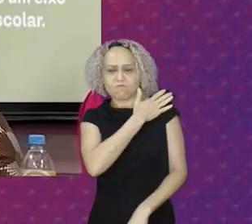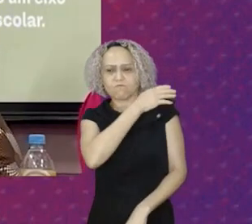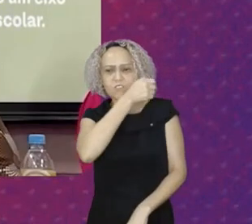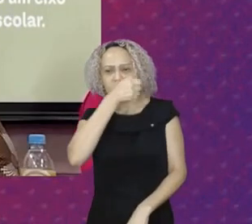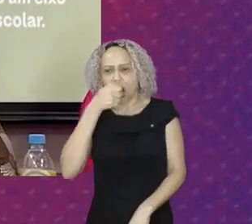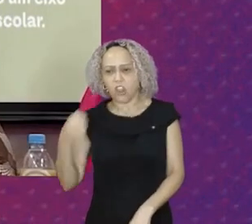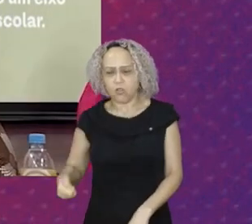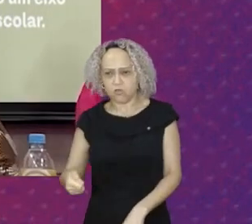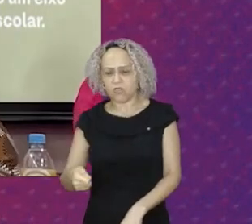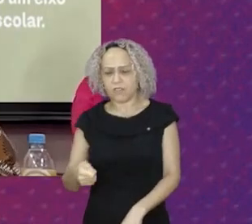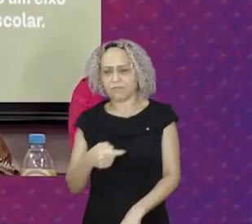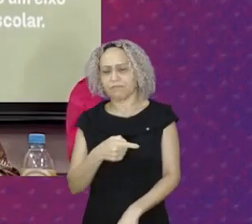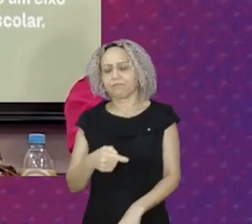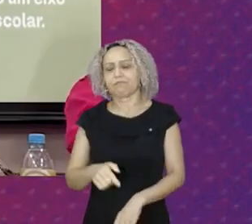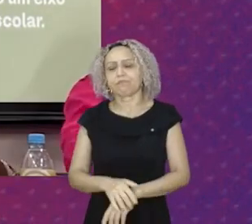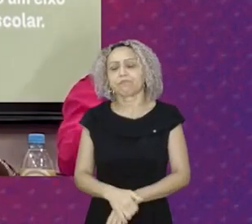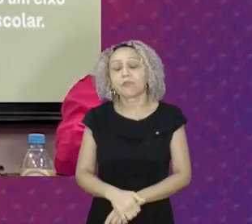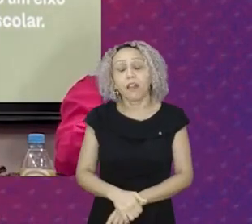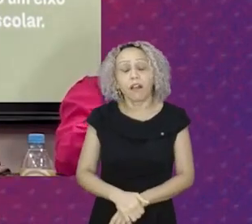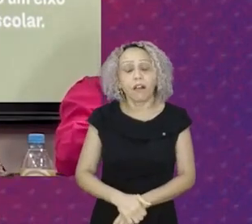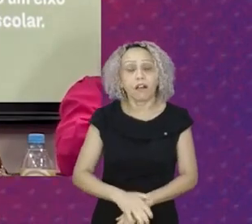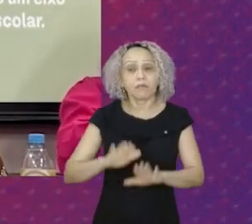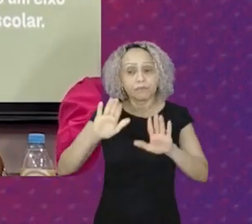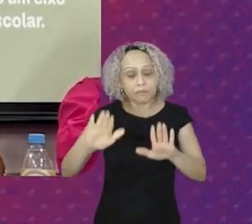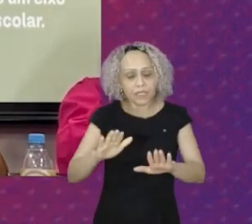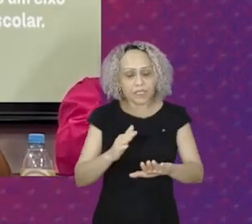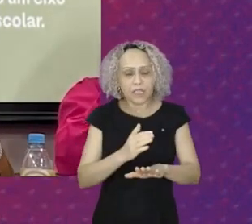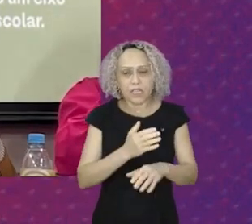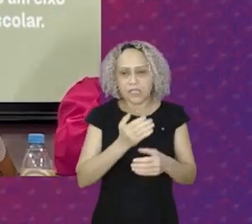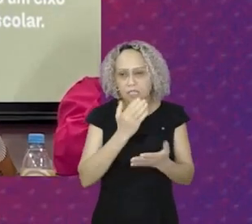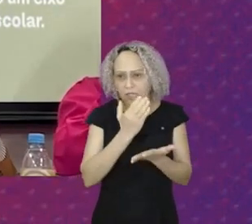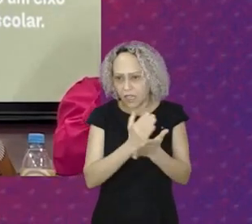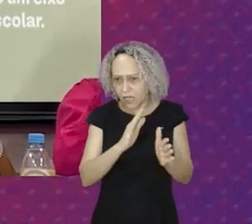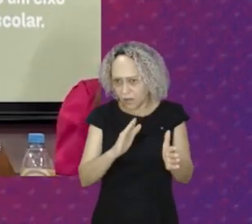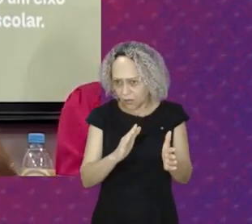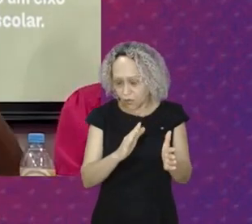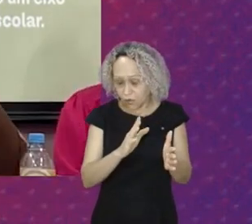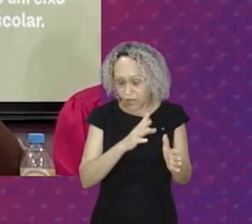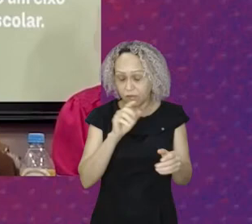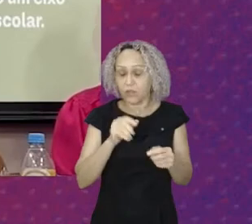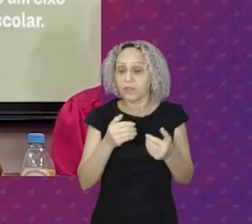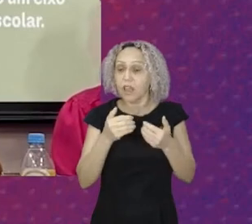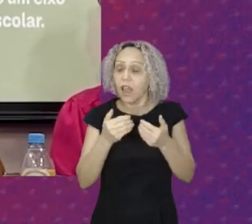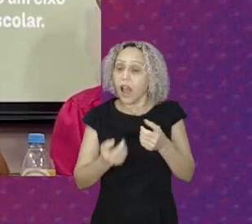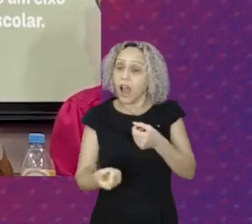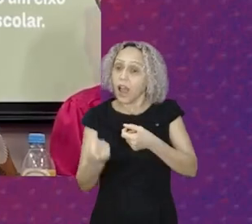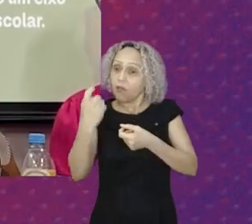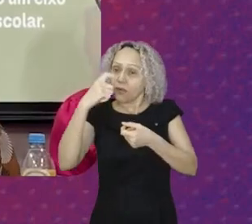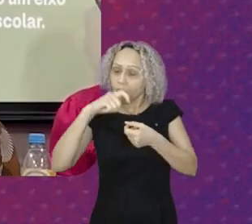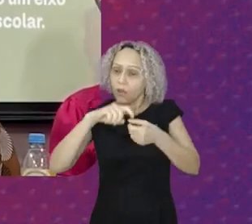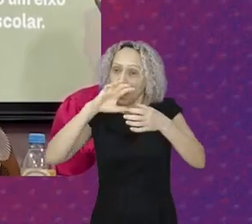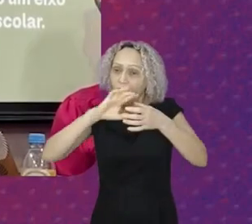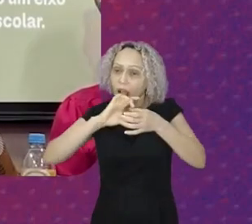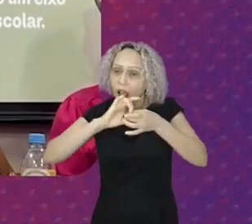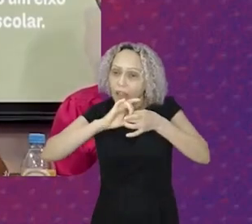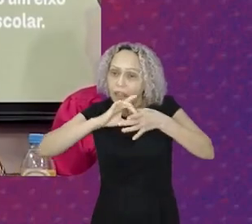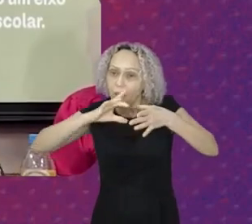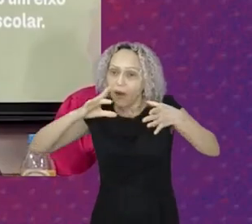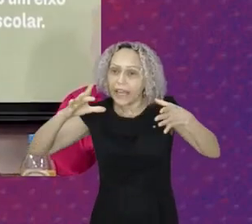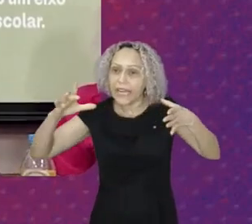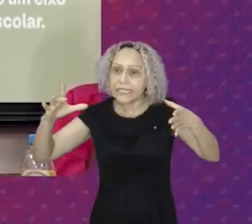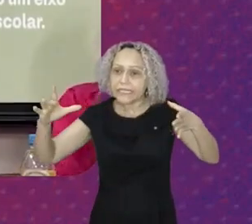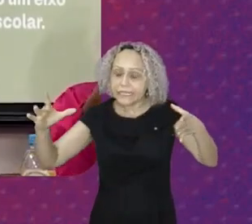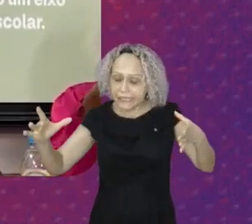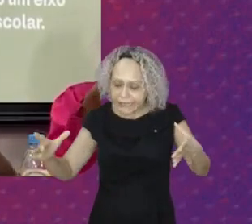muito importantes, né? Primeiro, recolocar o papel da África, né, na formação do povo brasileiro. O Ailton